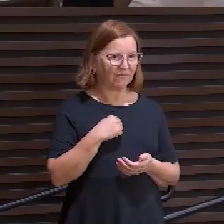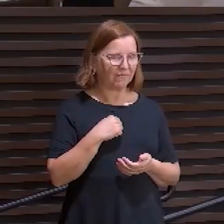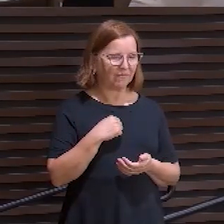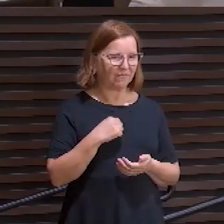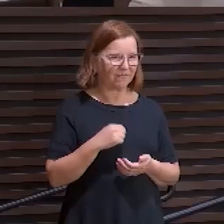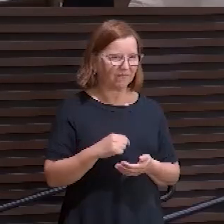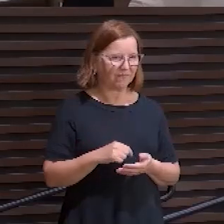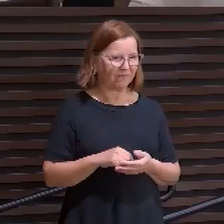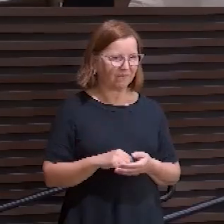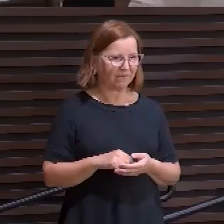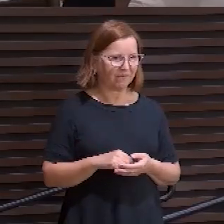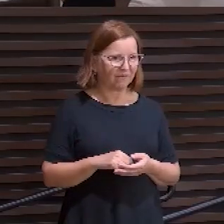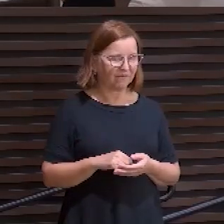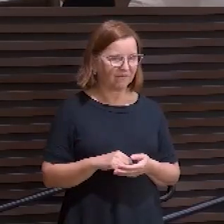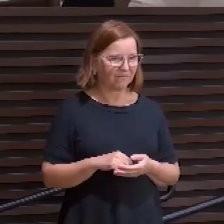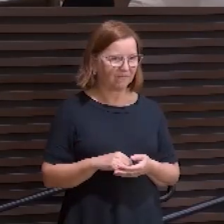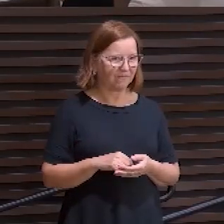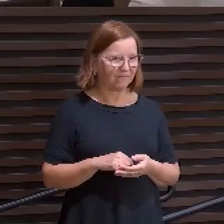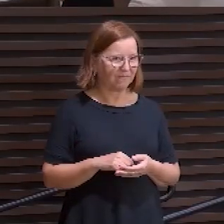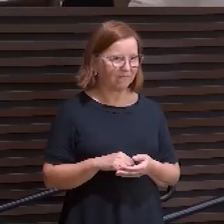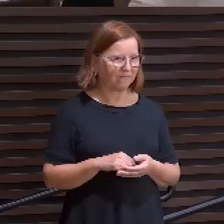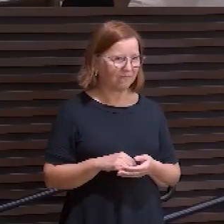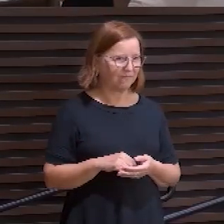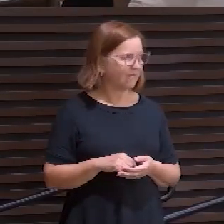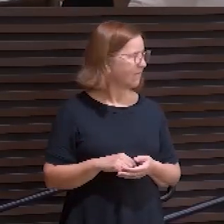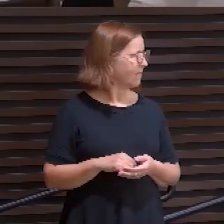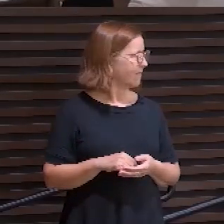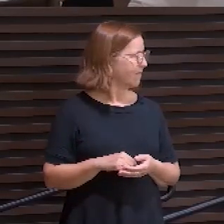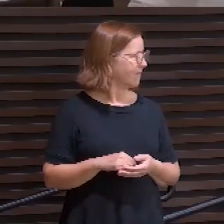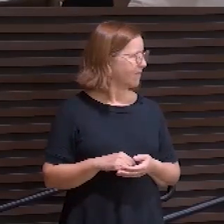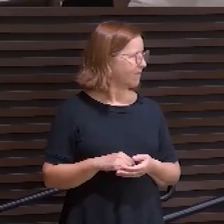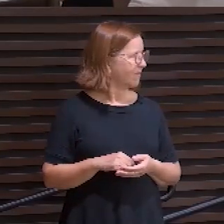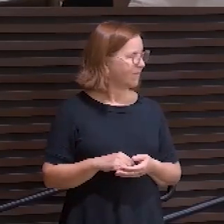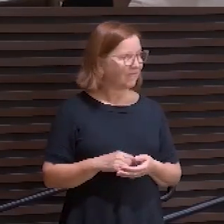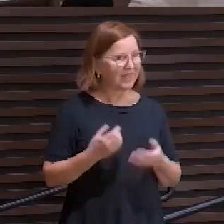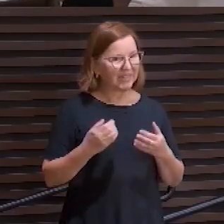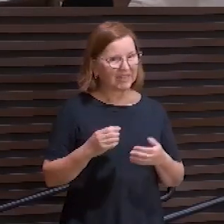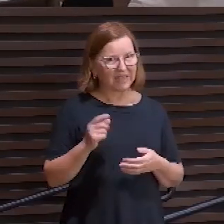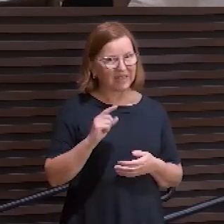a não continuar no texto,